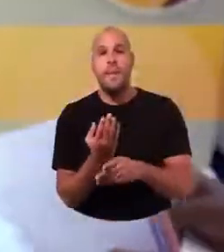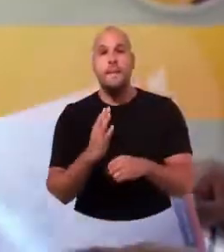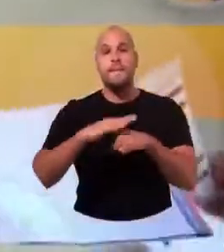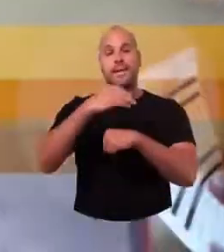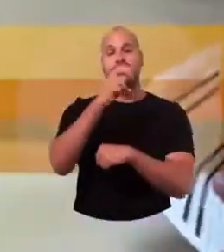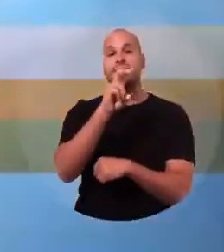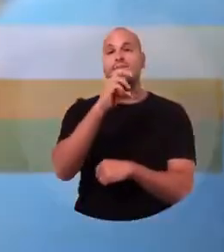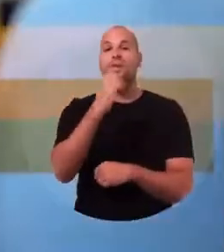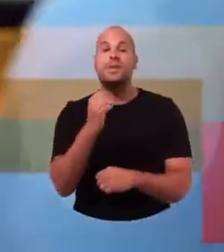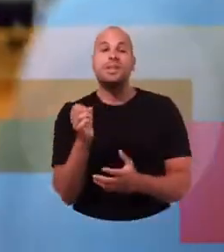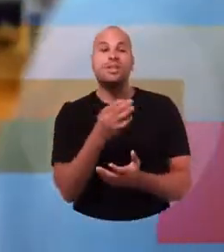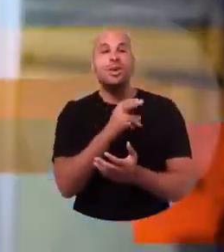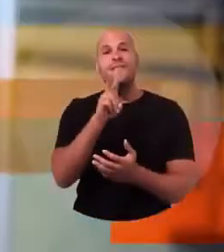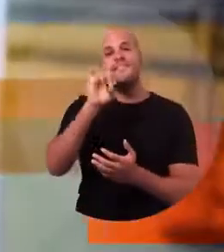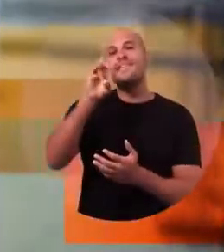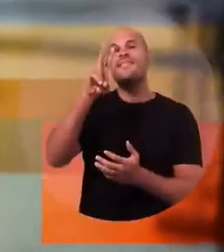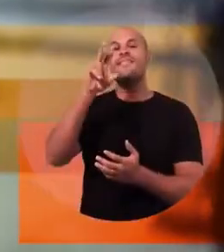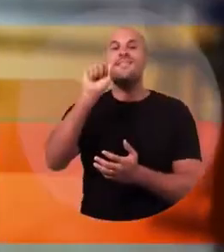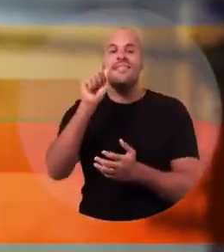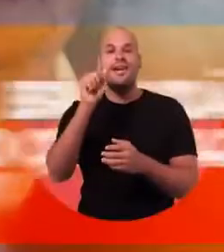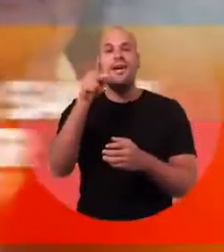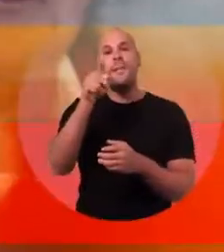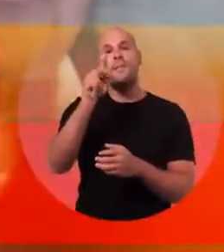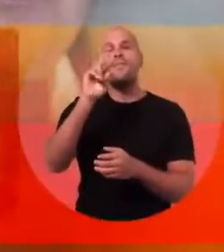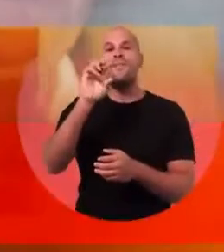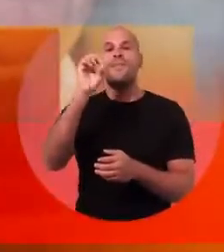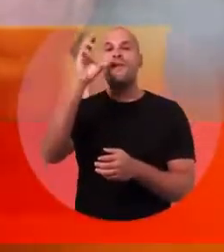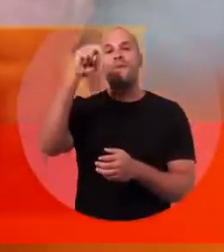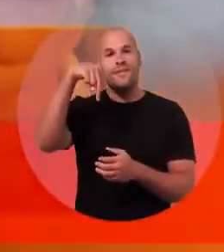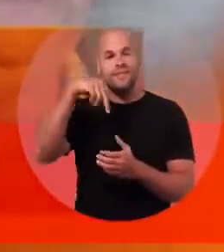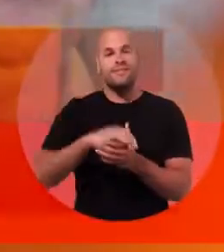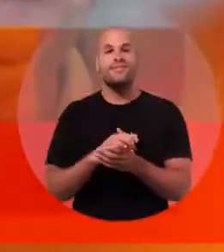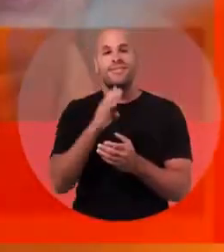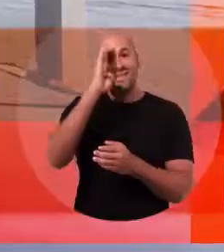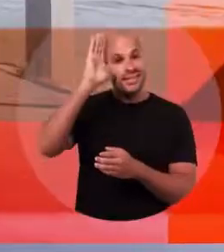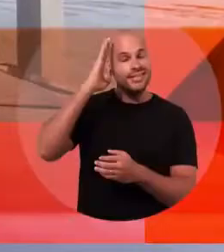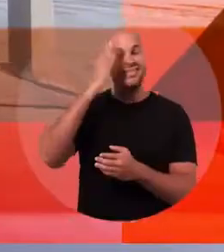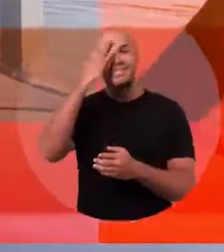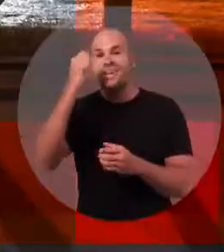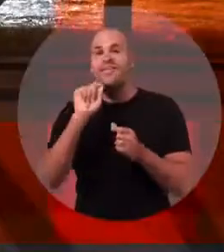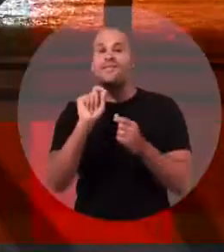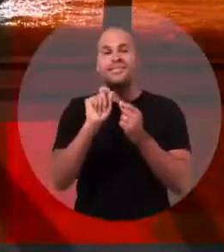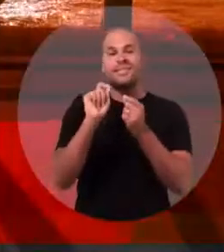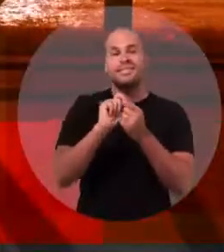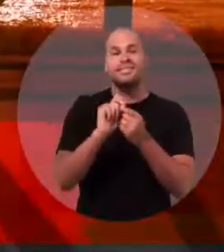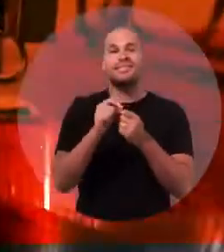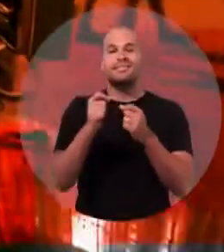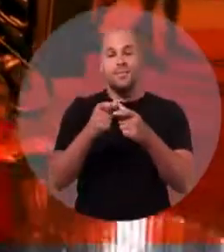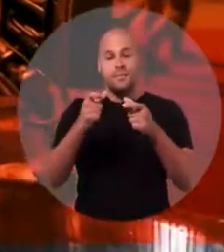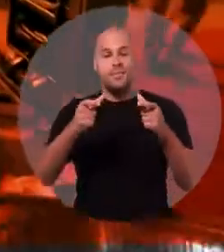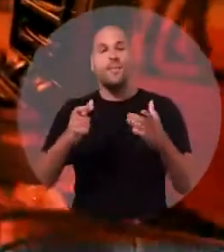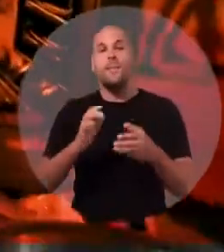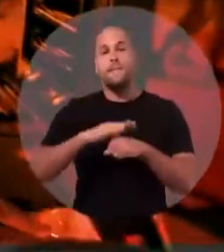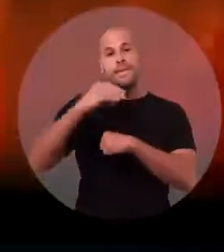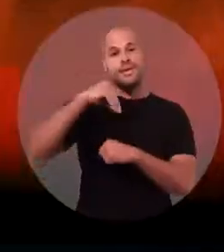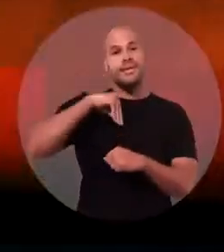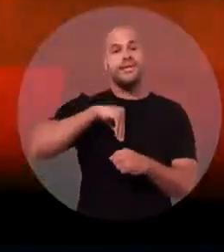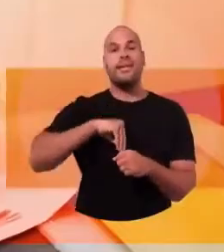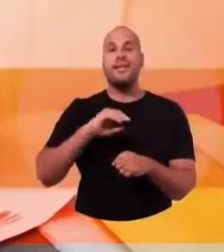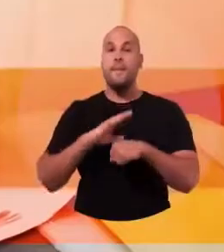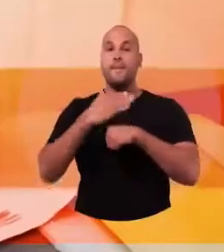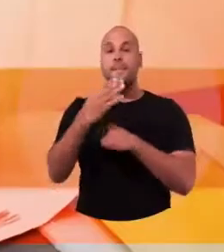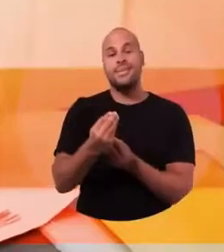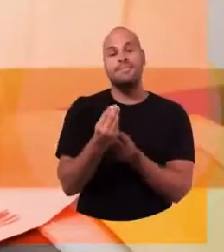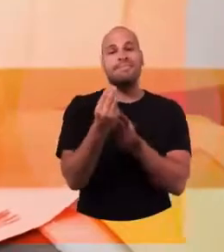implantar mais 50 novos Viva Procon. Brandão sabe o que fazer. Brandão vai ampliar o Mais Renda e criar